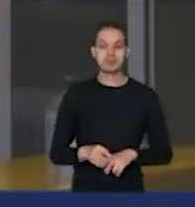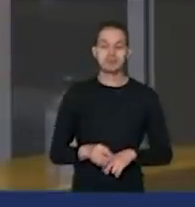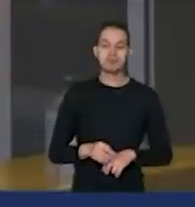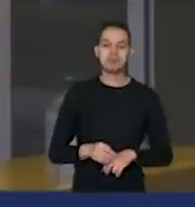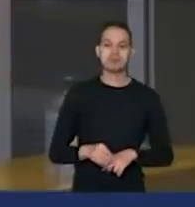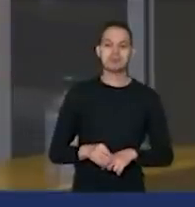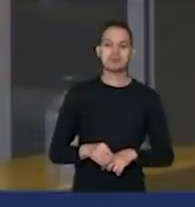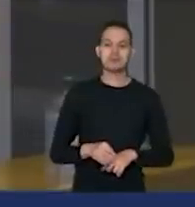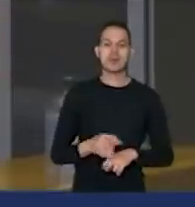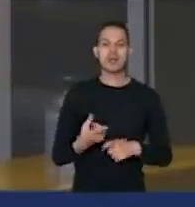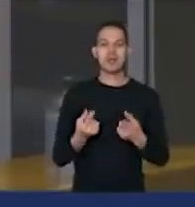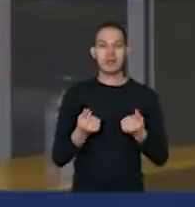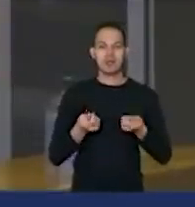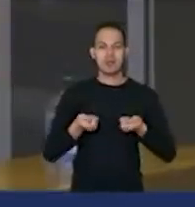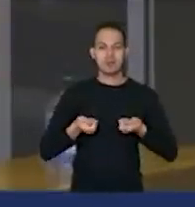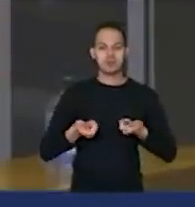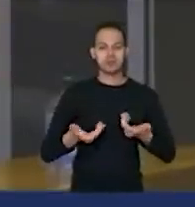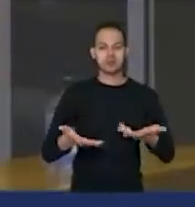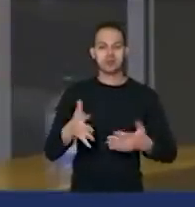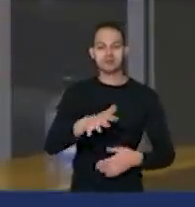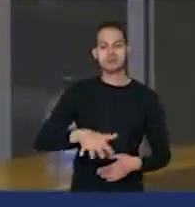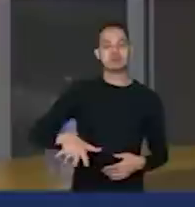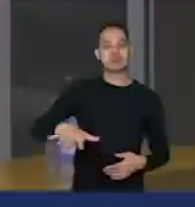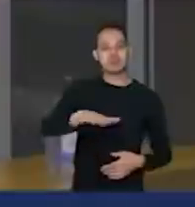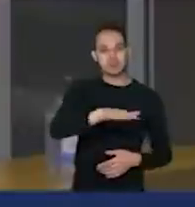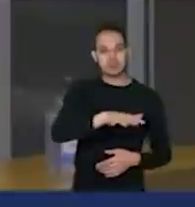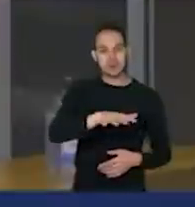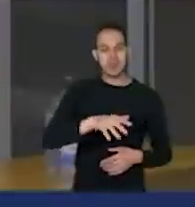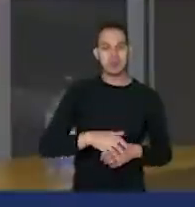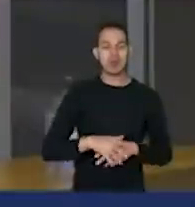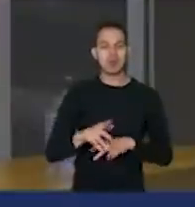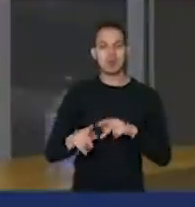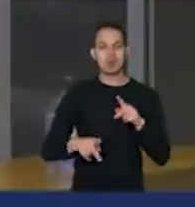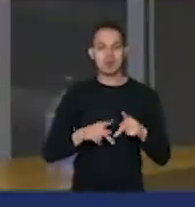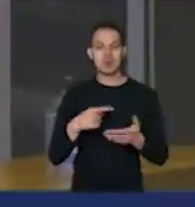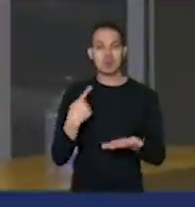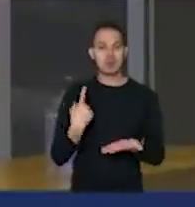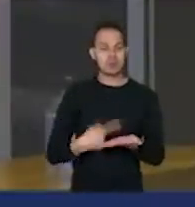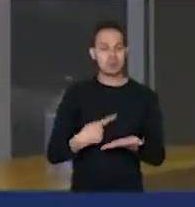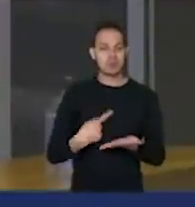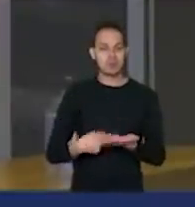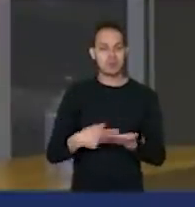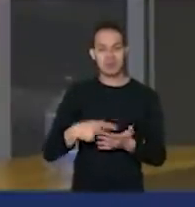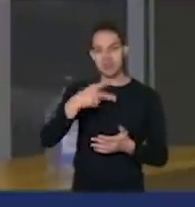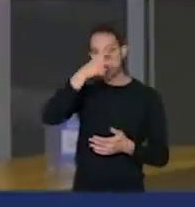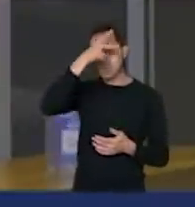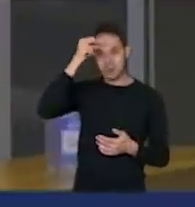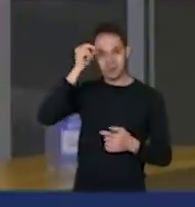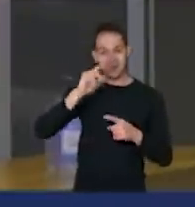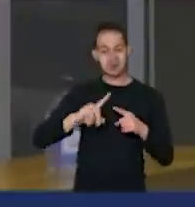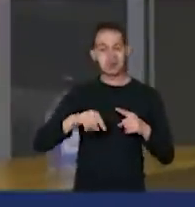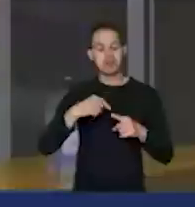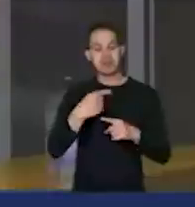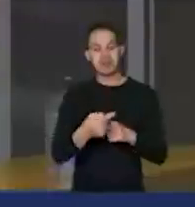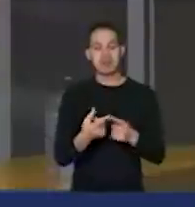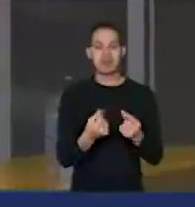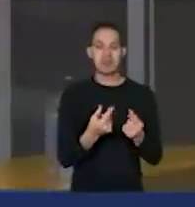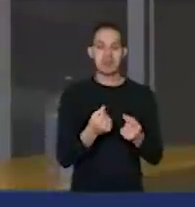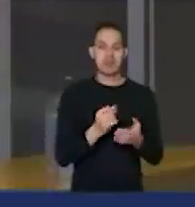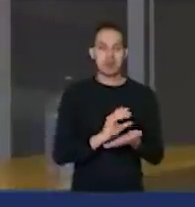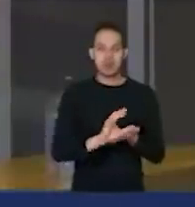esse orçamento na ponta e que combinam com o prefeito depois para que esse recurso não seja